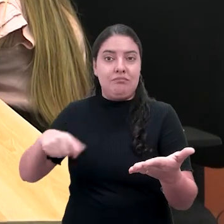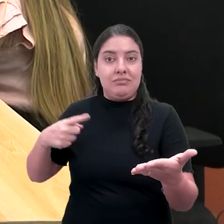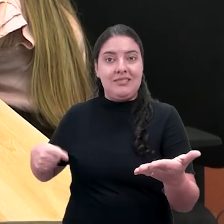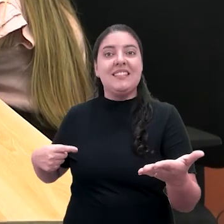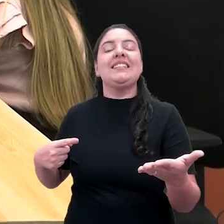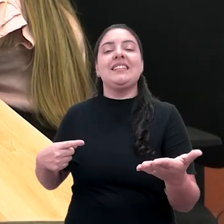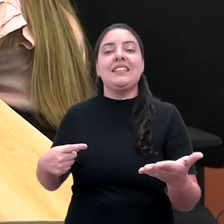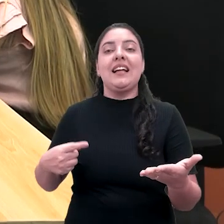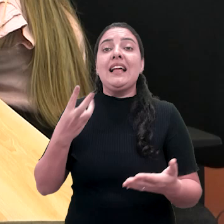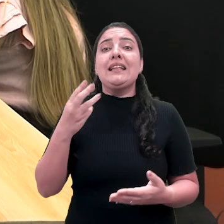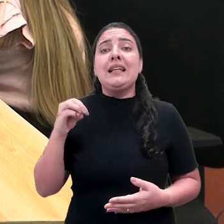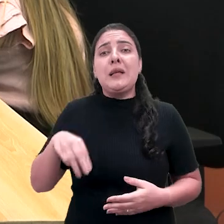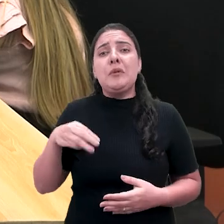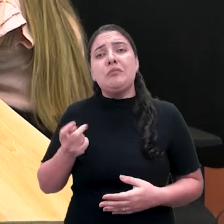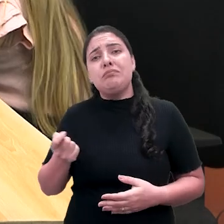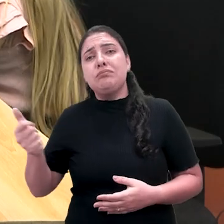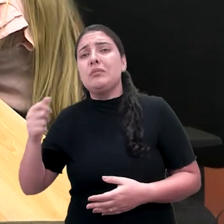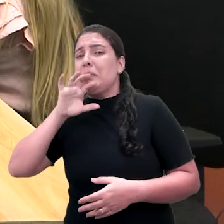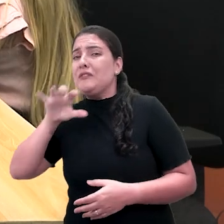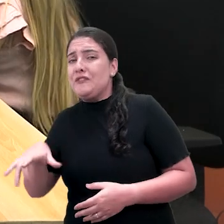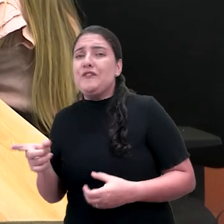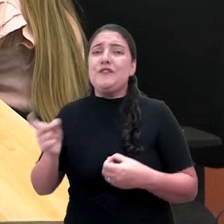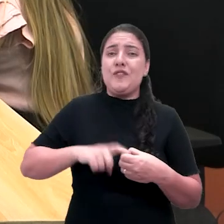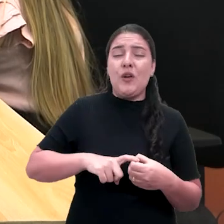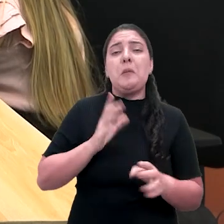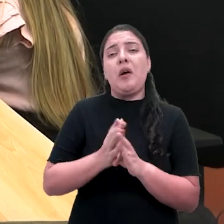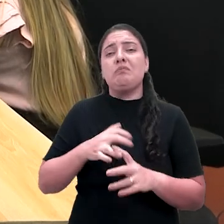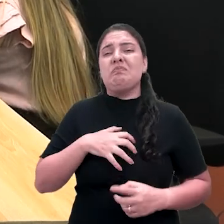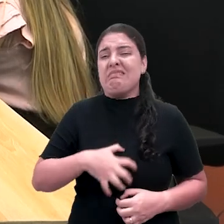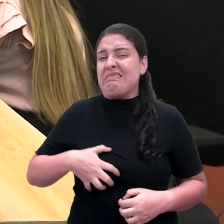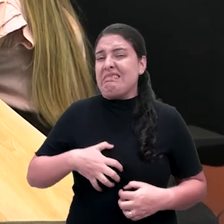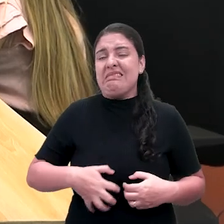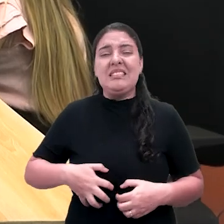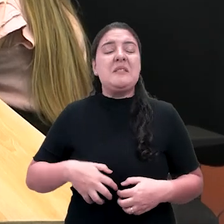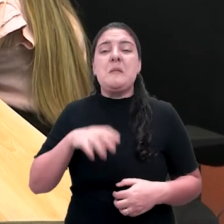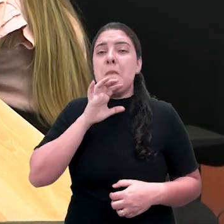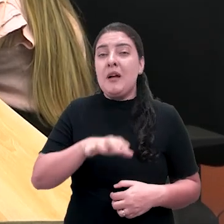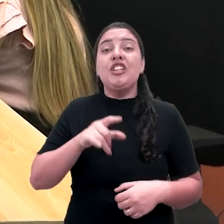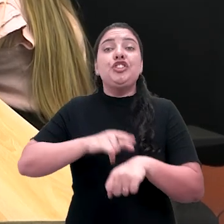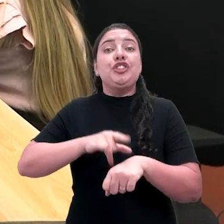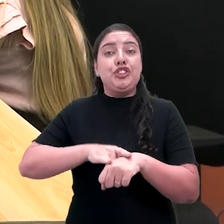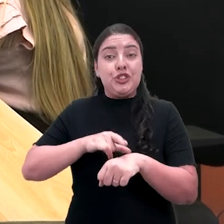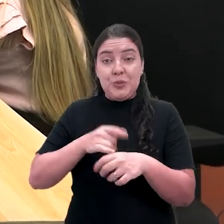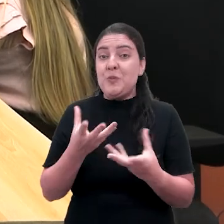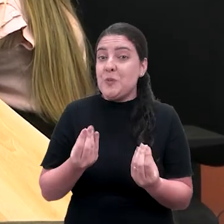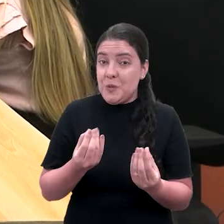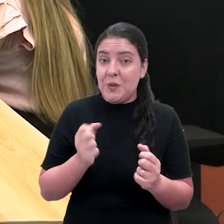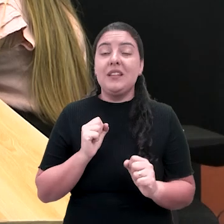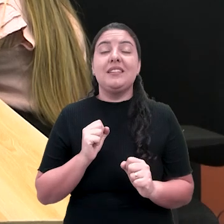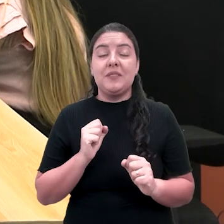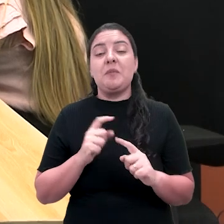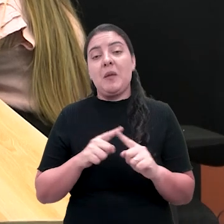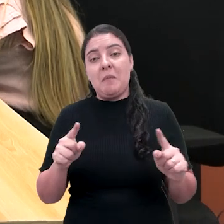Enem saindo a cada meia hora pra vomitar. Ai, meu Deus. Porque eu sentia muito enjoo. E fazer xixi também.